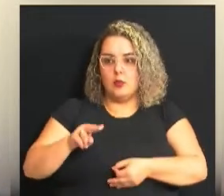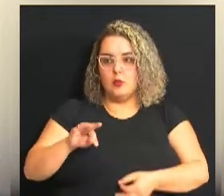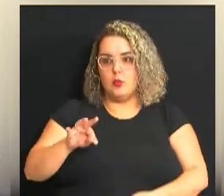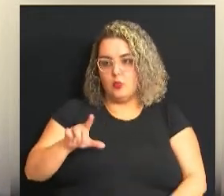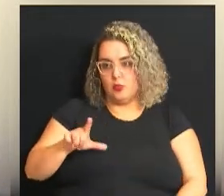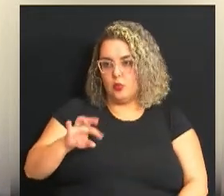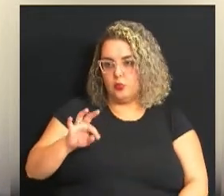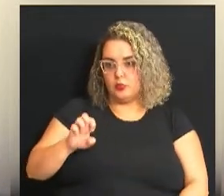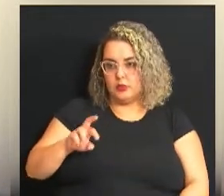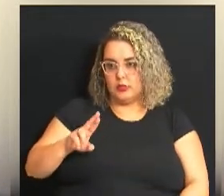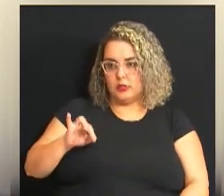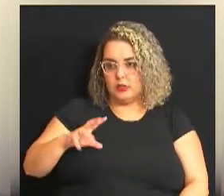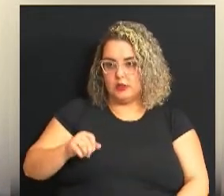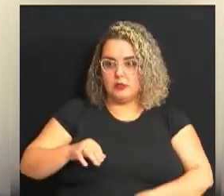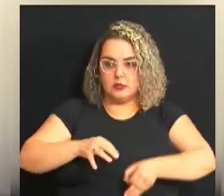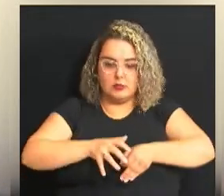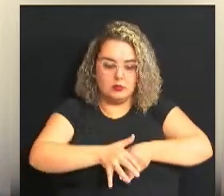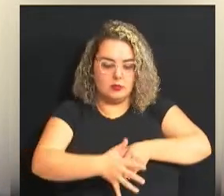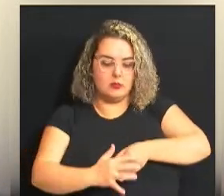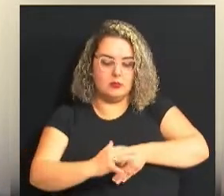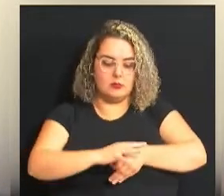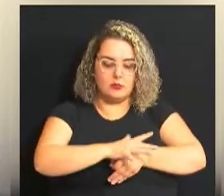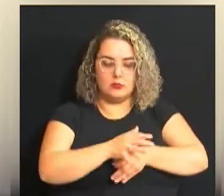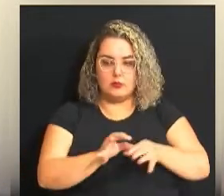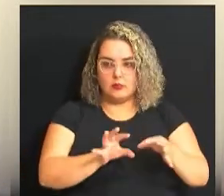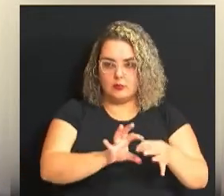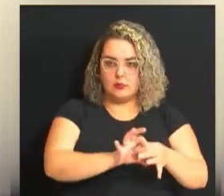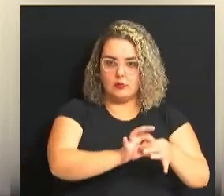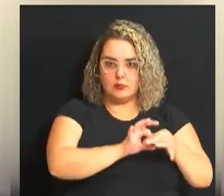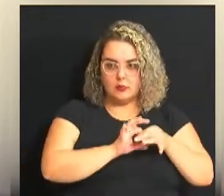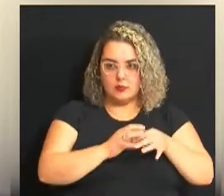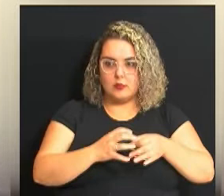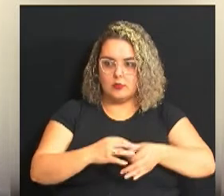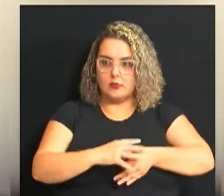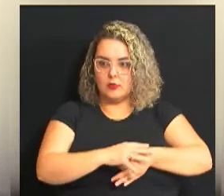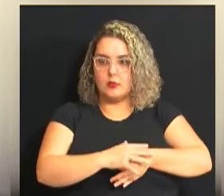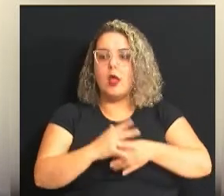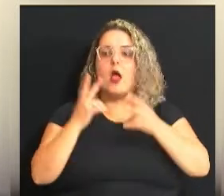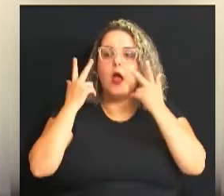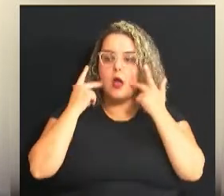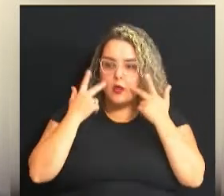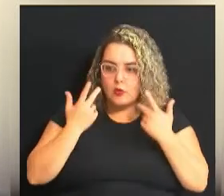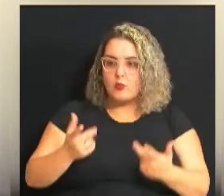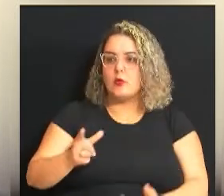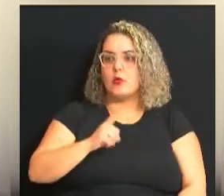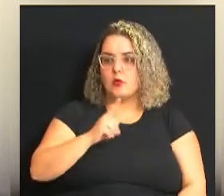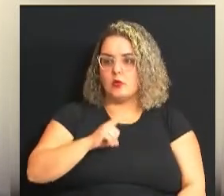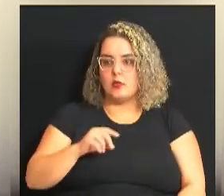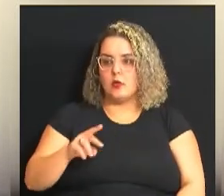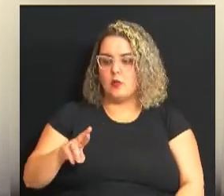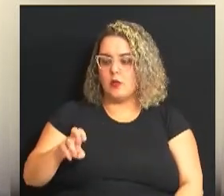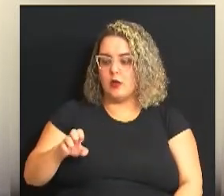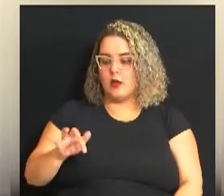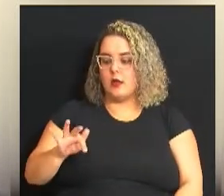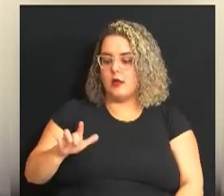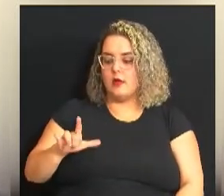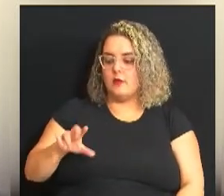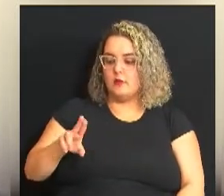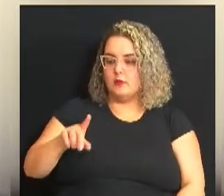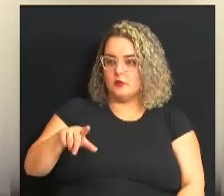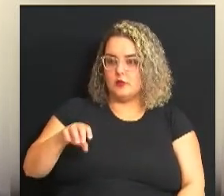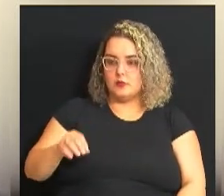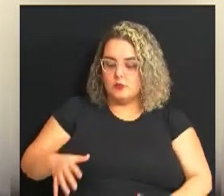têm umas ligações com o ovário, e aí é normal que haja um refluxo desse sangue para o